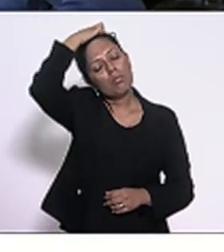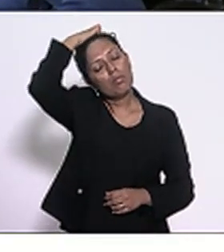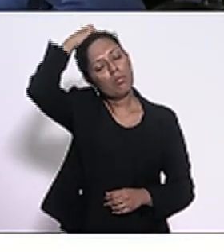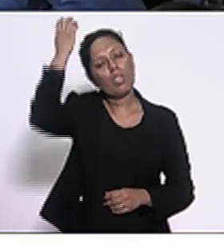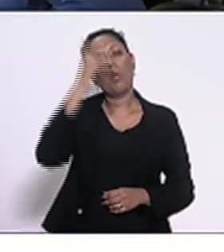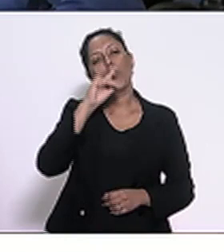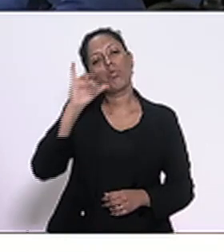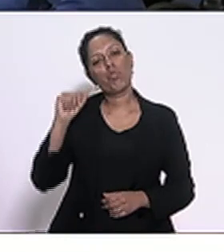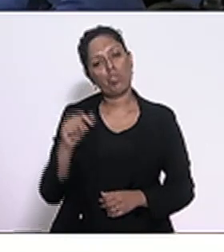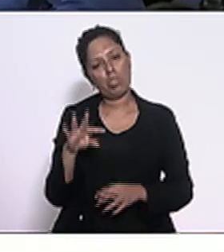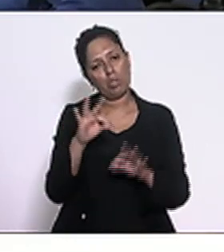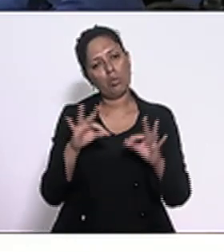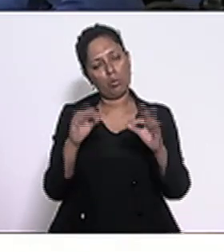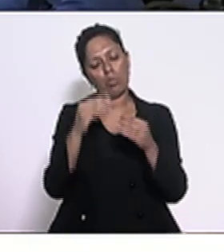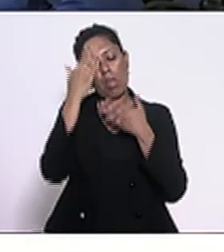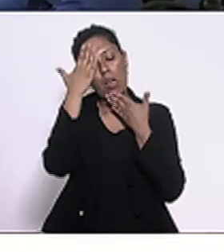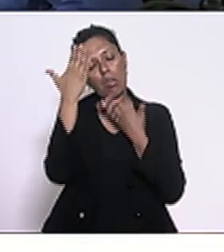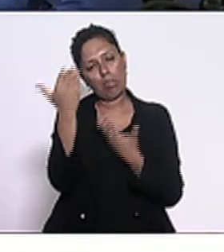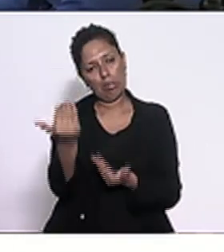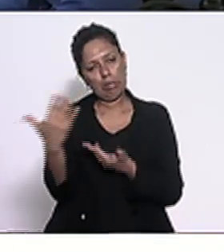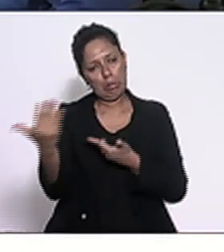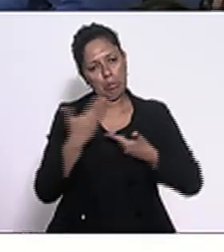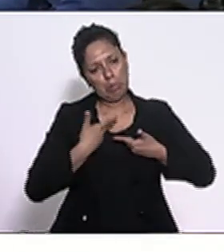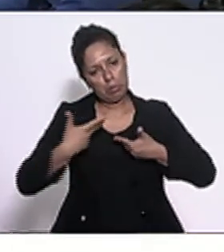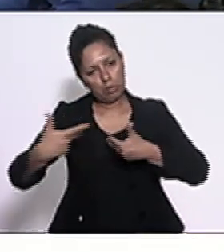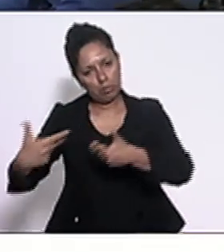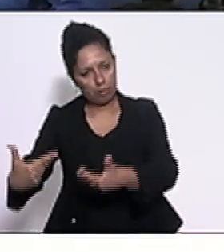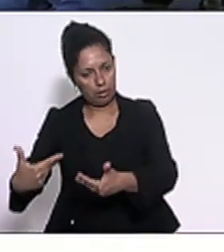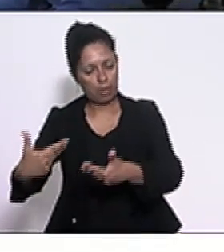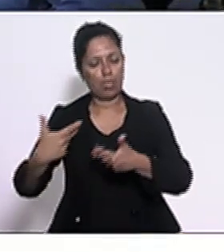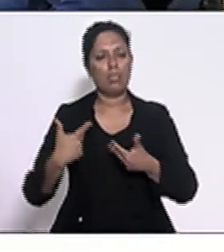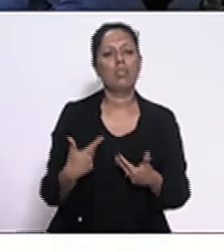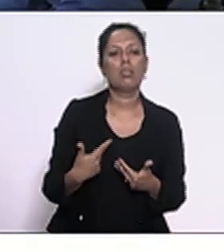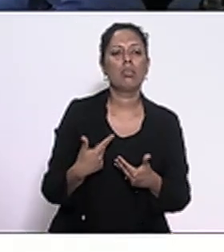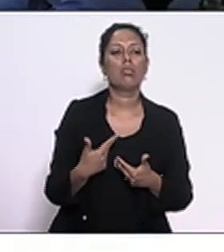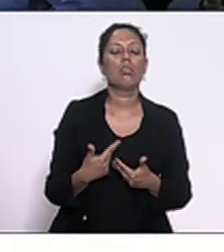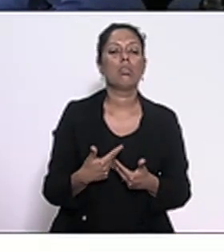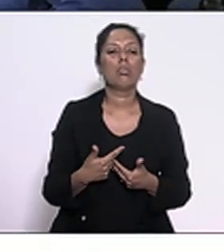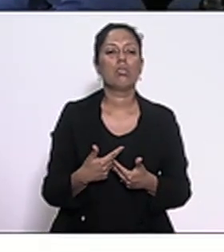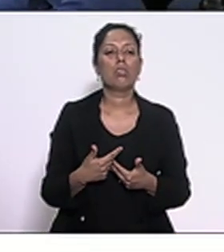Bom dia, agradeço o convite feito pelo